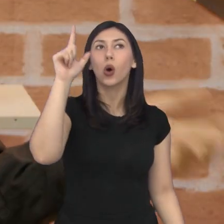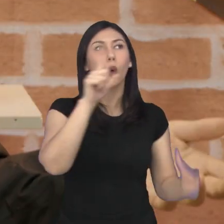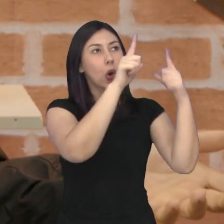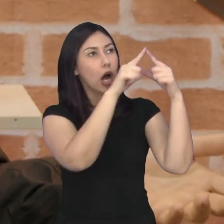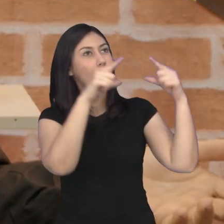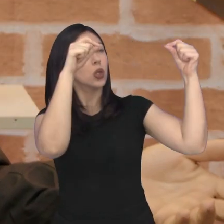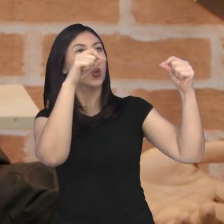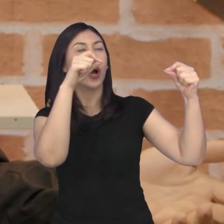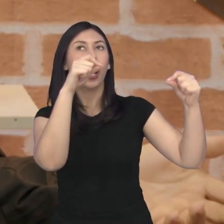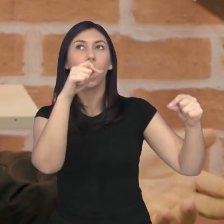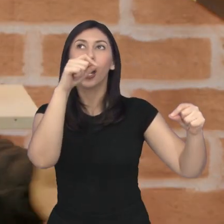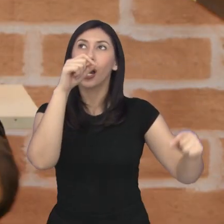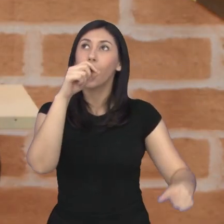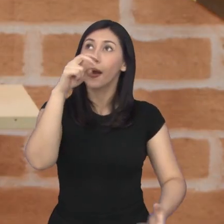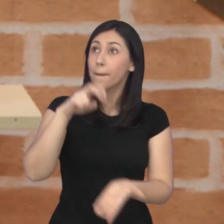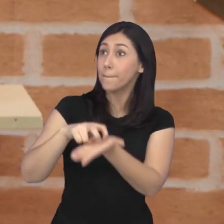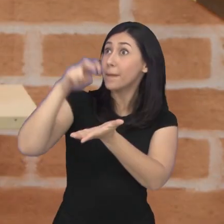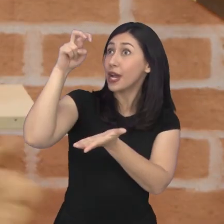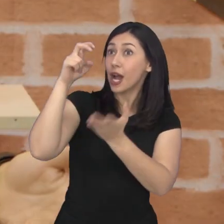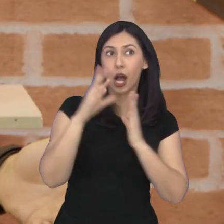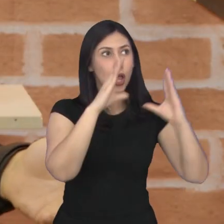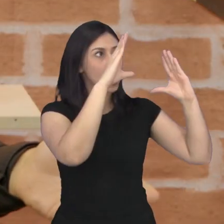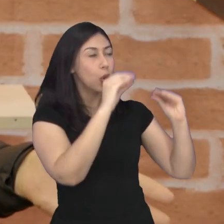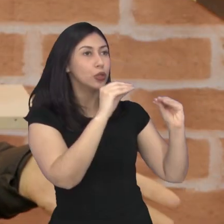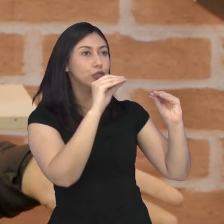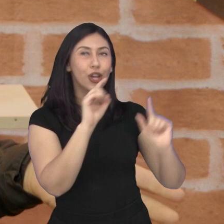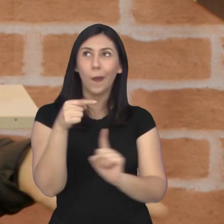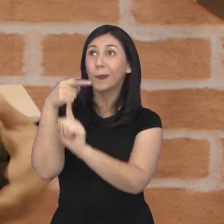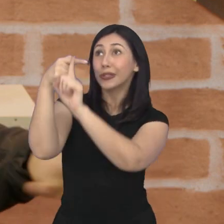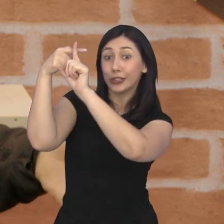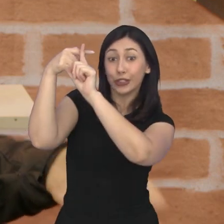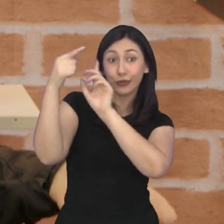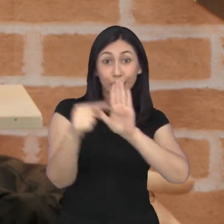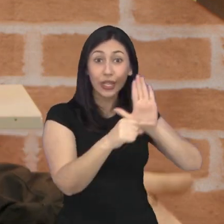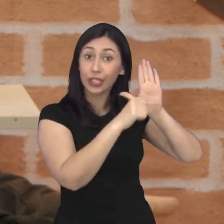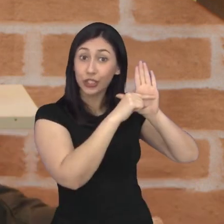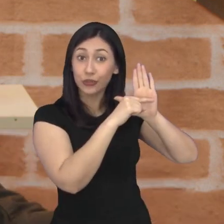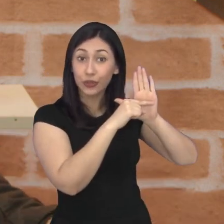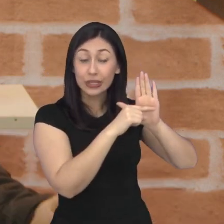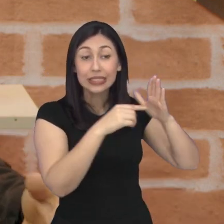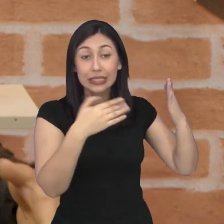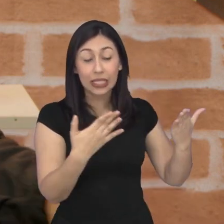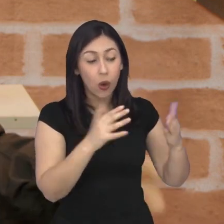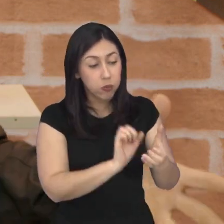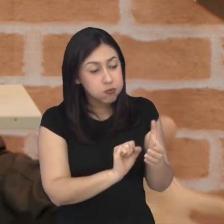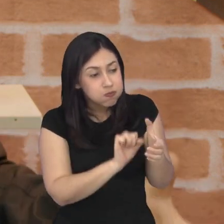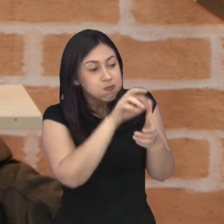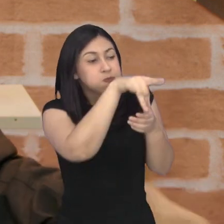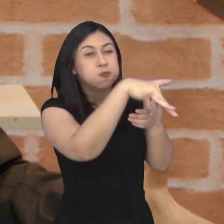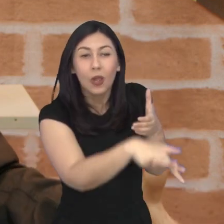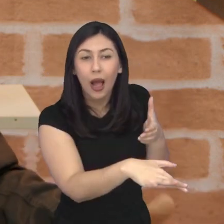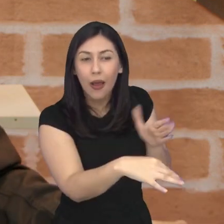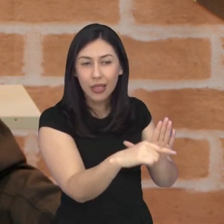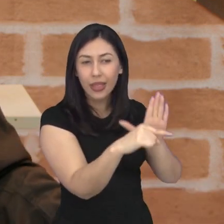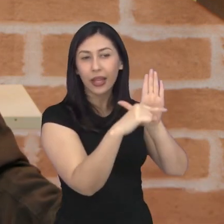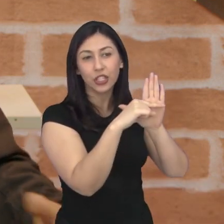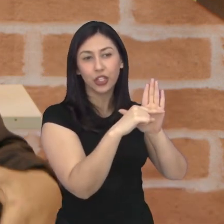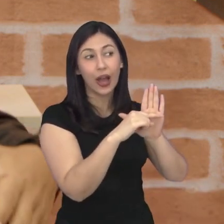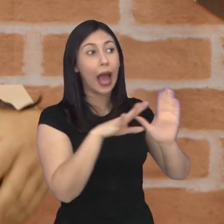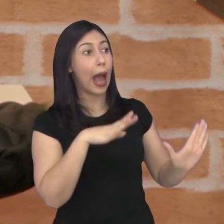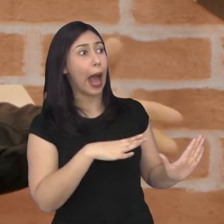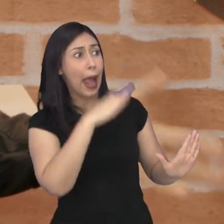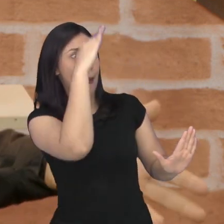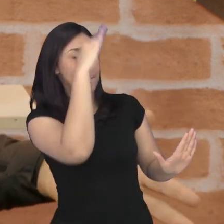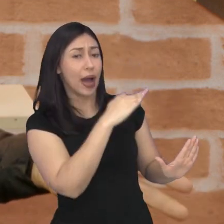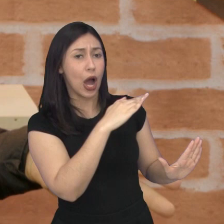noite e o dia, né? O polo positivo e o negativo, né? A lava, ela tem essa característica de negativo, de ser denso. Mas não é